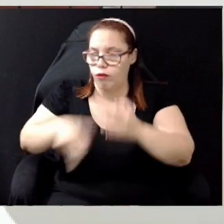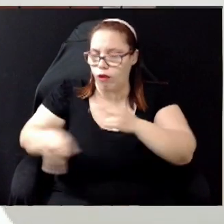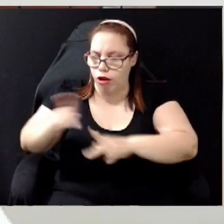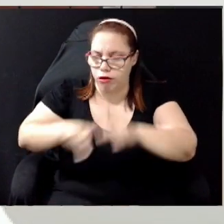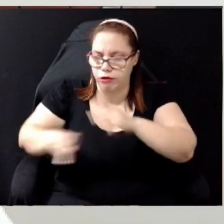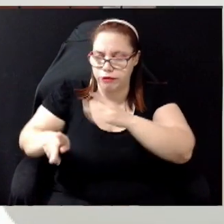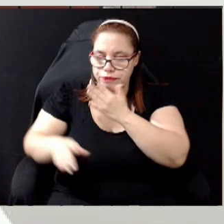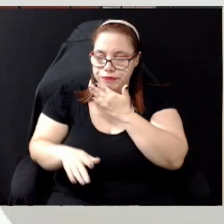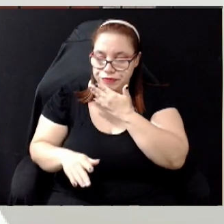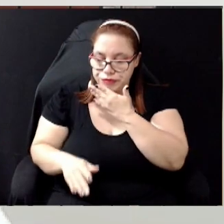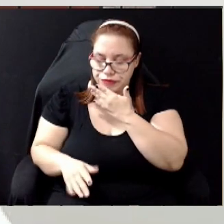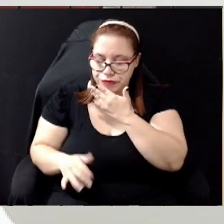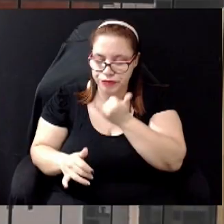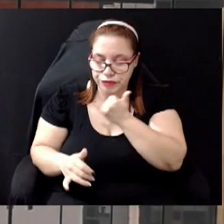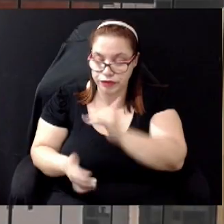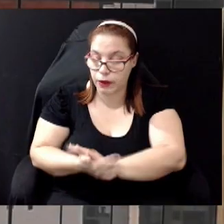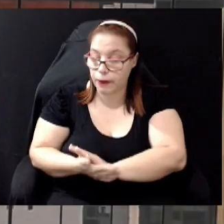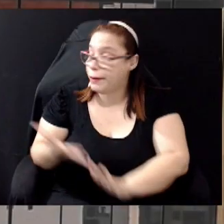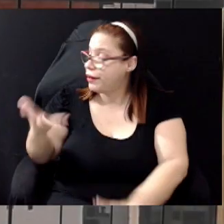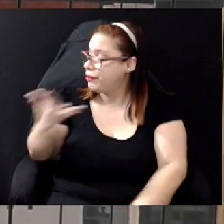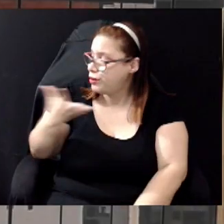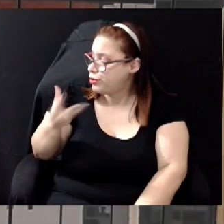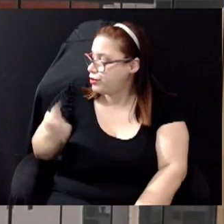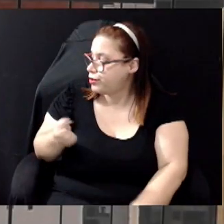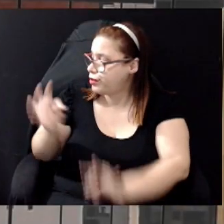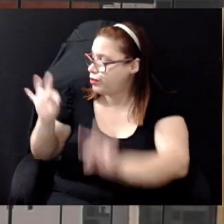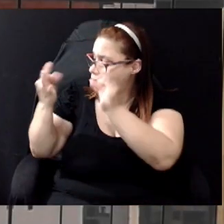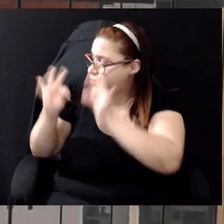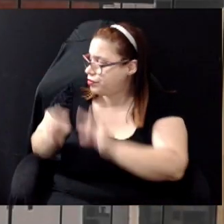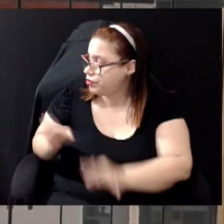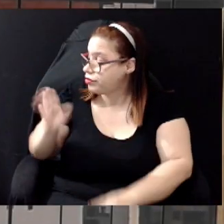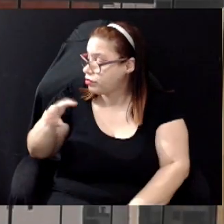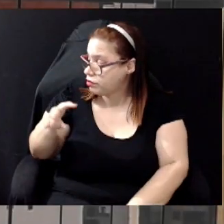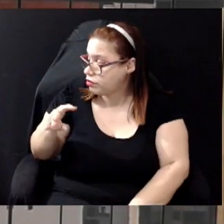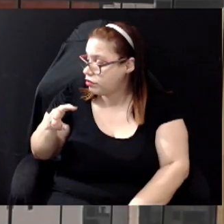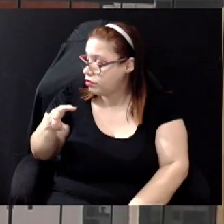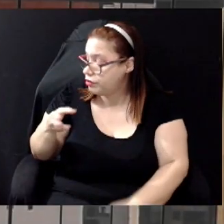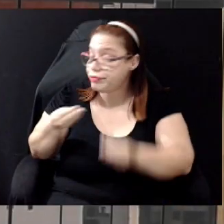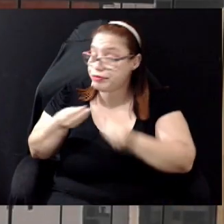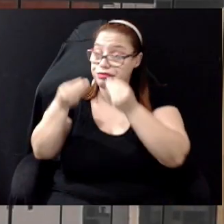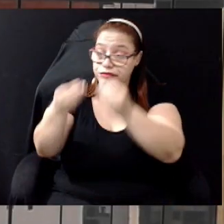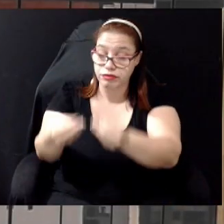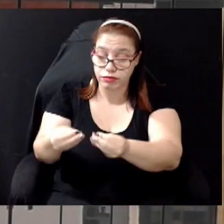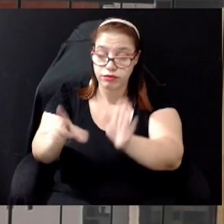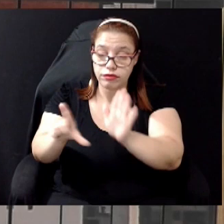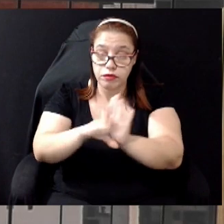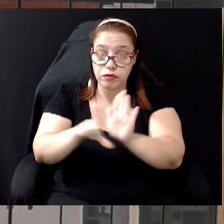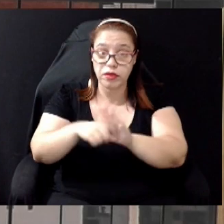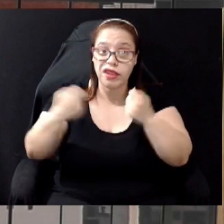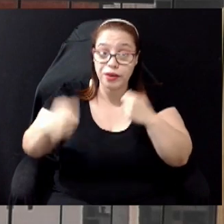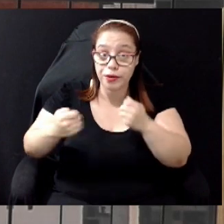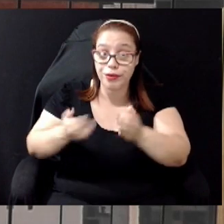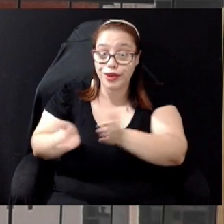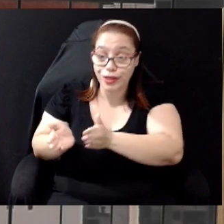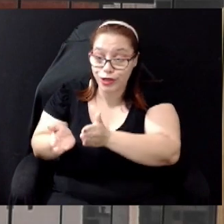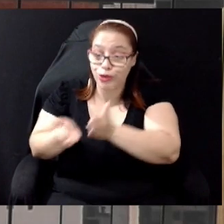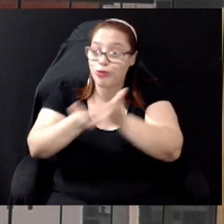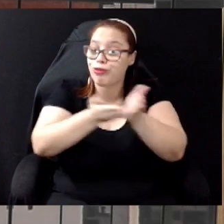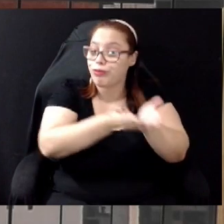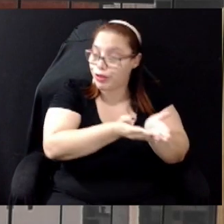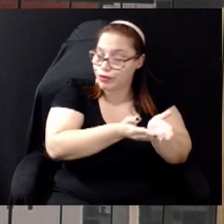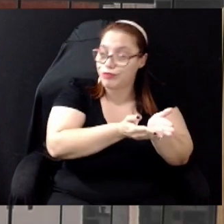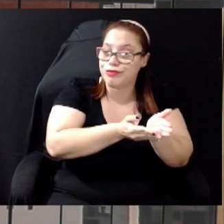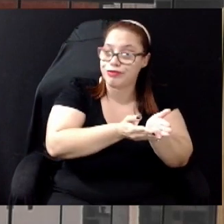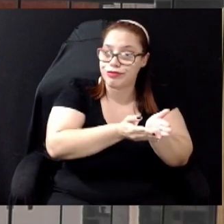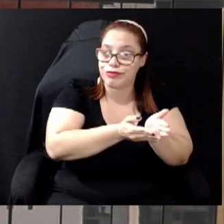para a população de Campinas. Maravilhoso. Então a tecnologia já está lá de stand-by e a legislação é que precisa acompanhar,